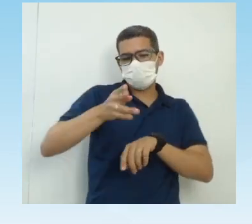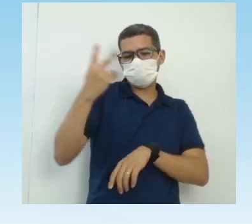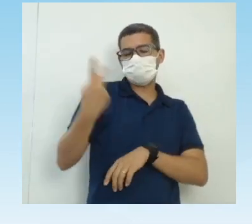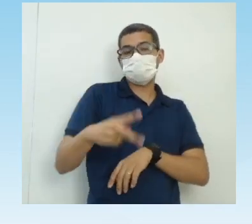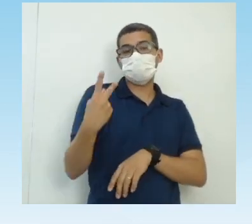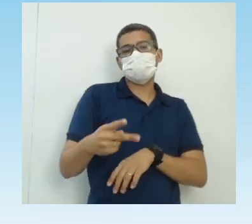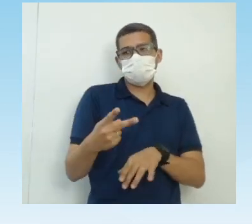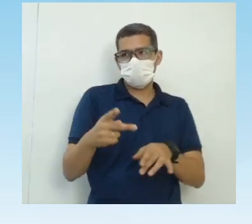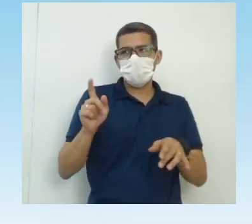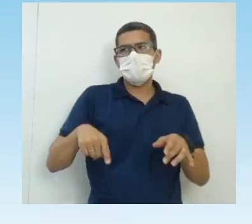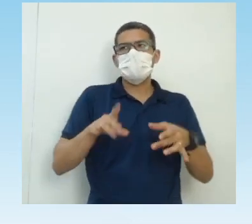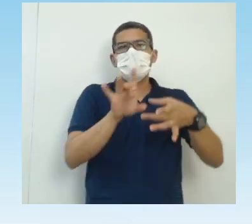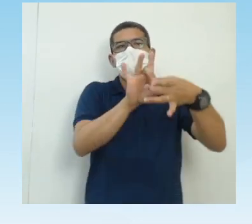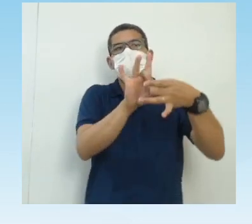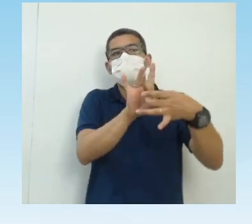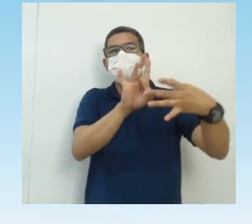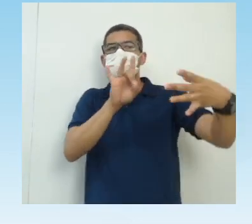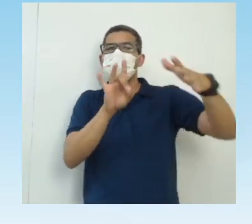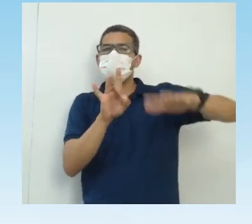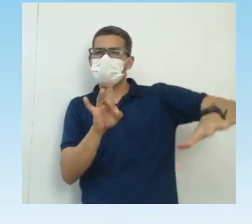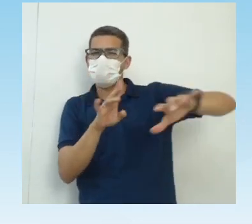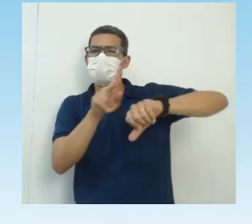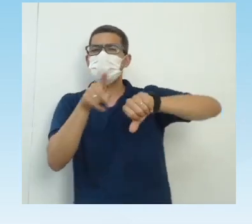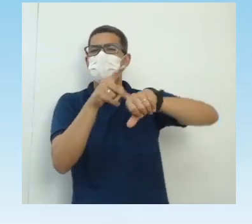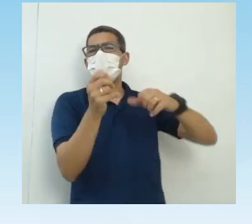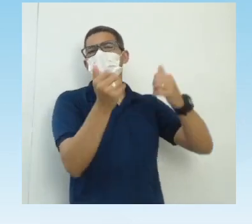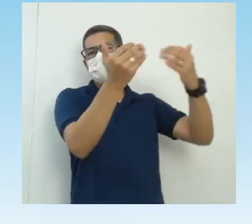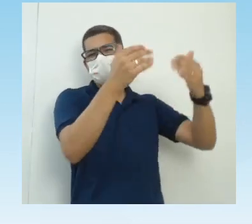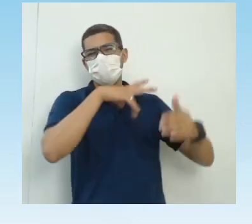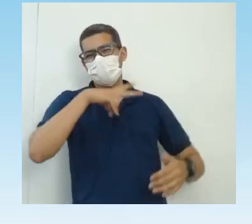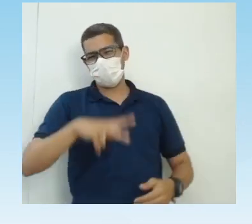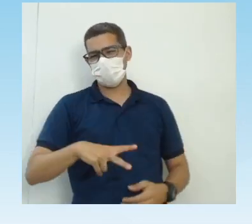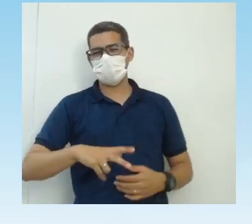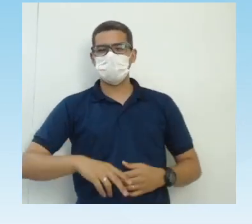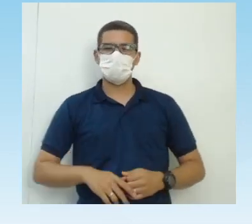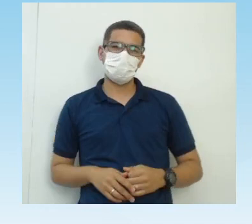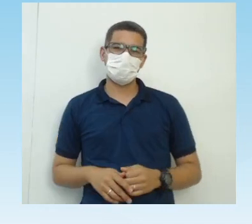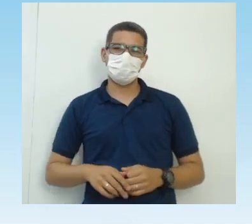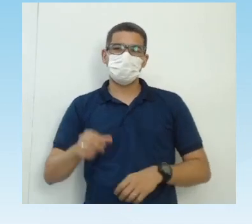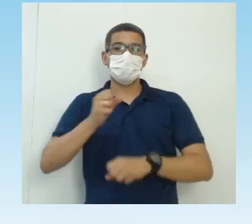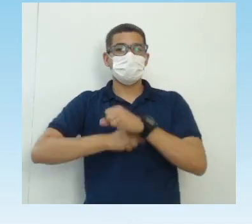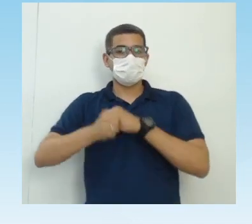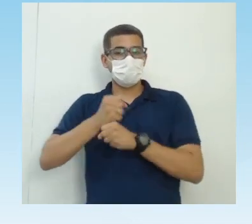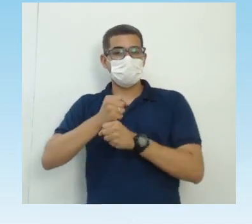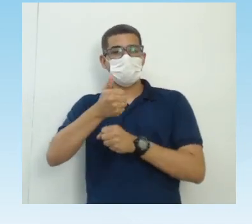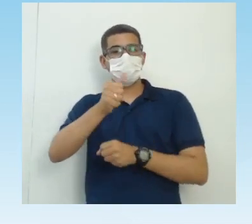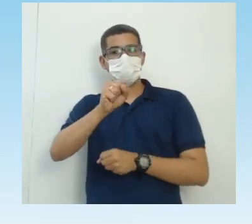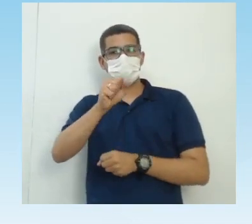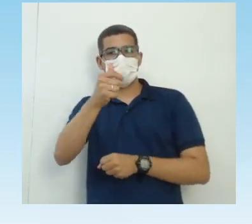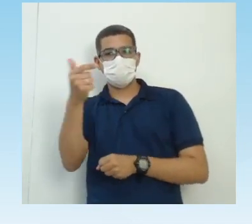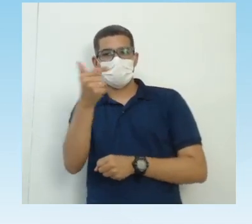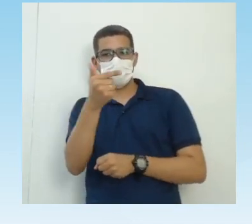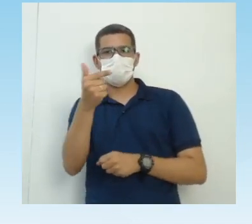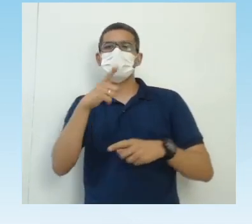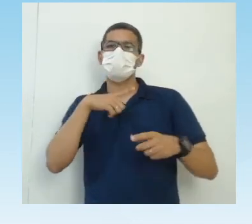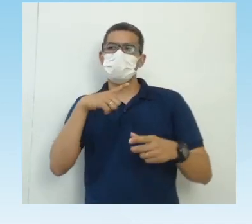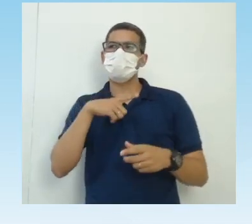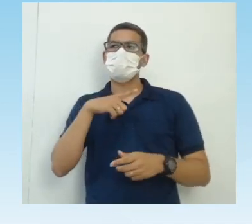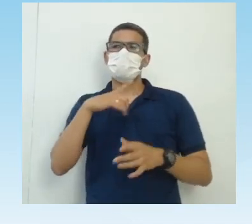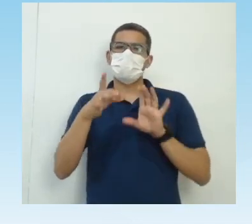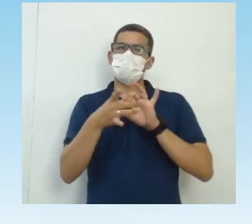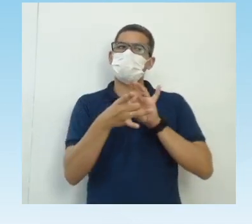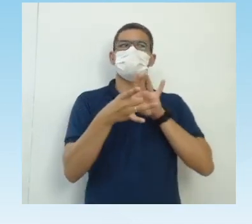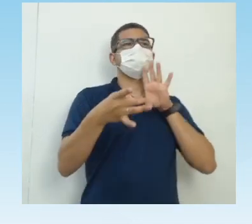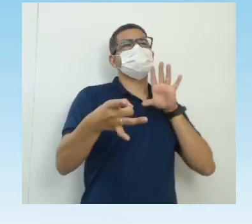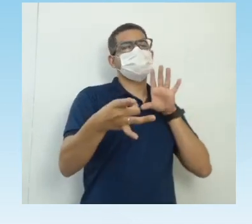a segregação, a libertação de Portugal. Tá? Então, em 1822, está ali a independência de fato